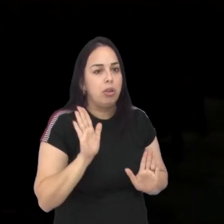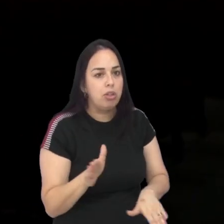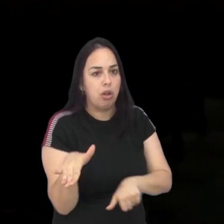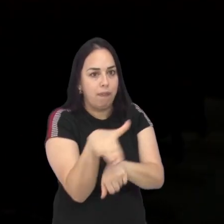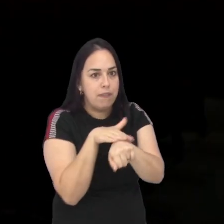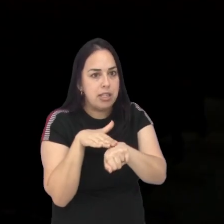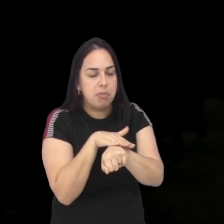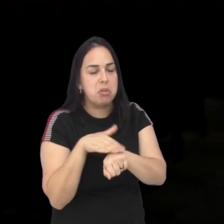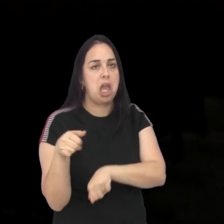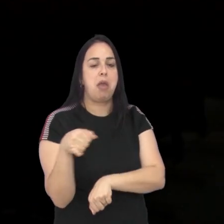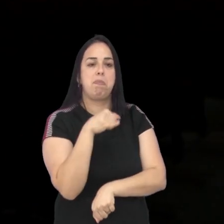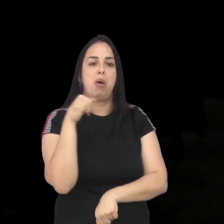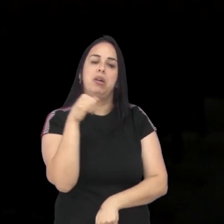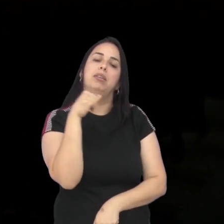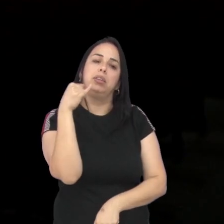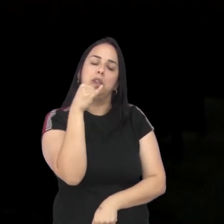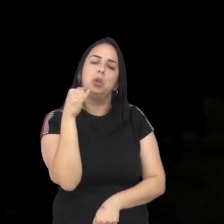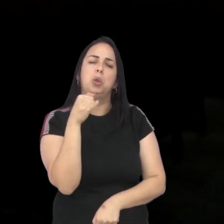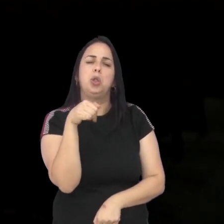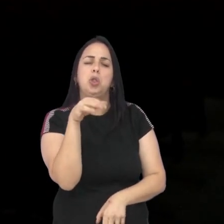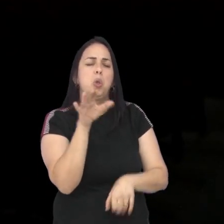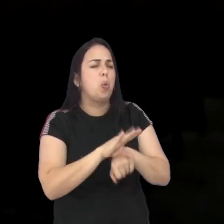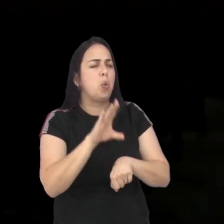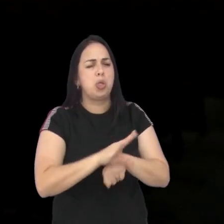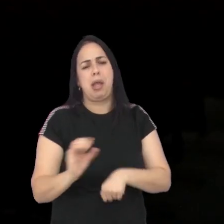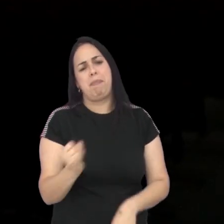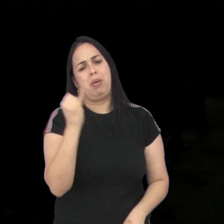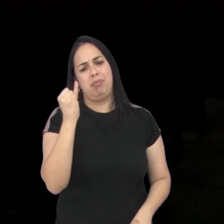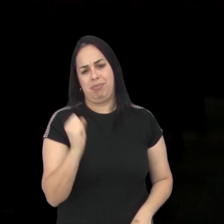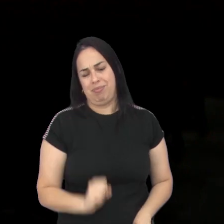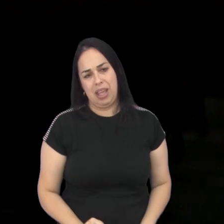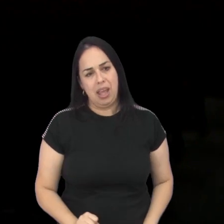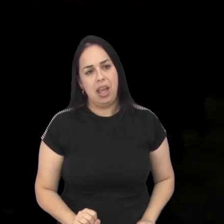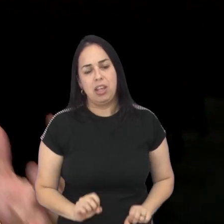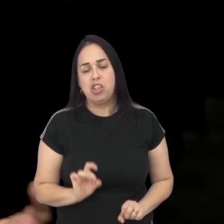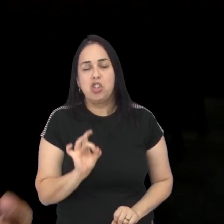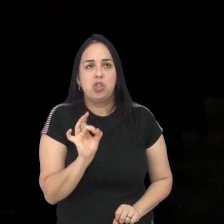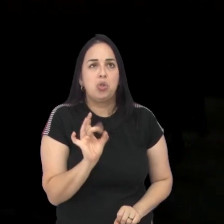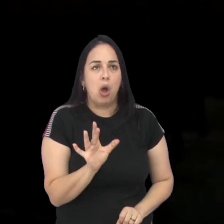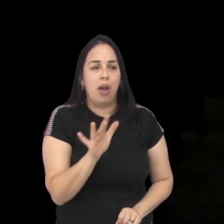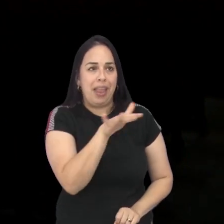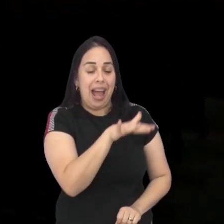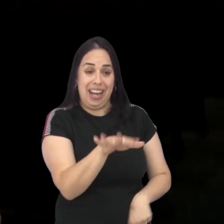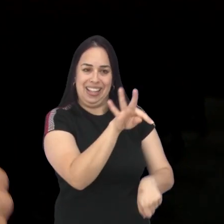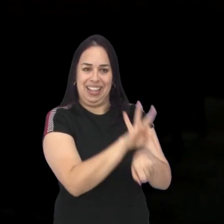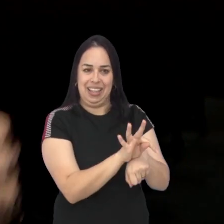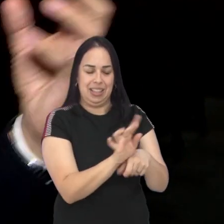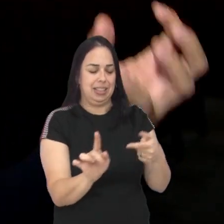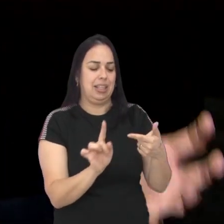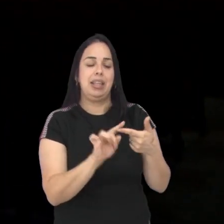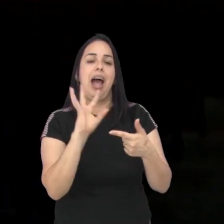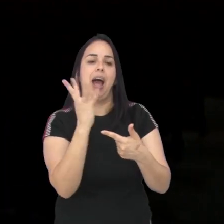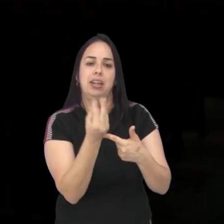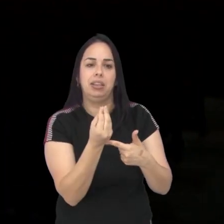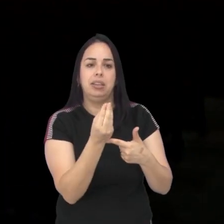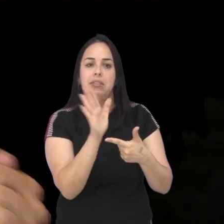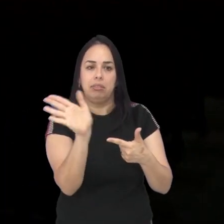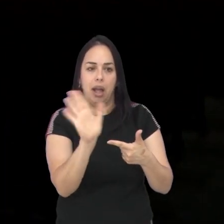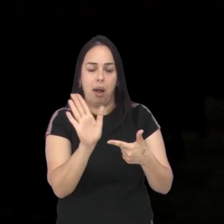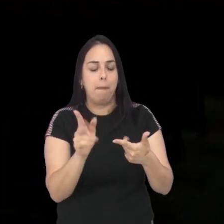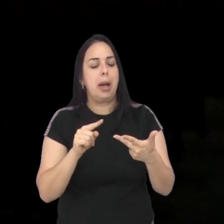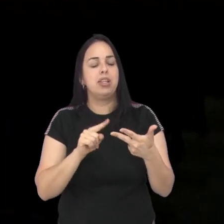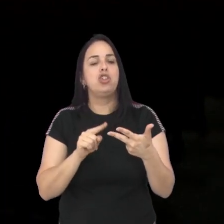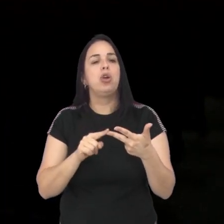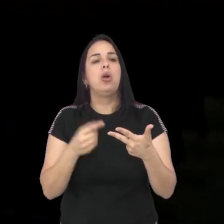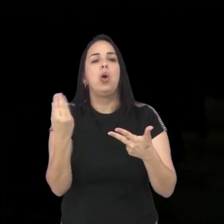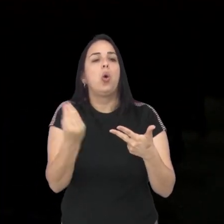conversamos sobre essa importância destes cursos, não ser somente na área técnica, na área artística, mas também